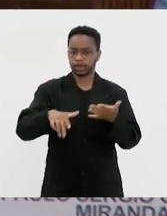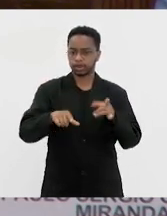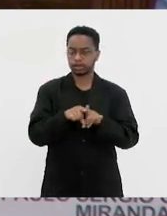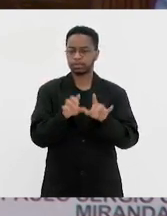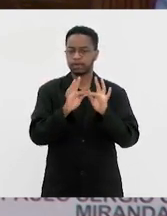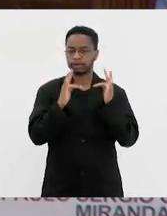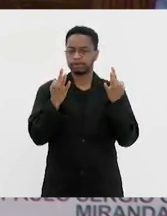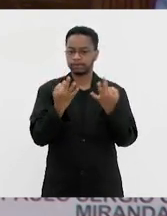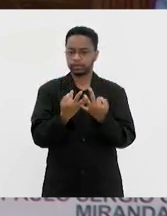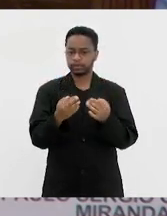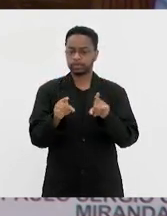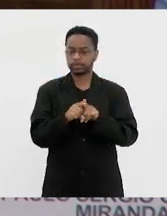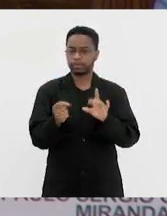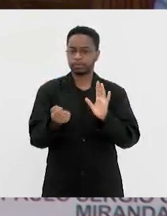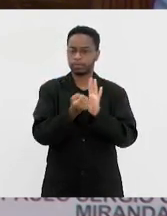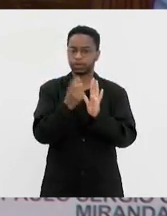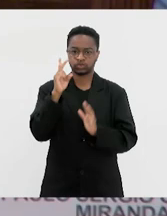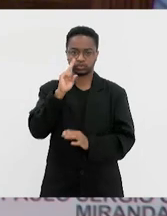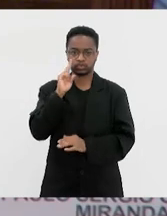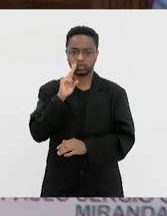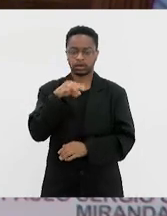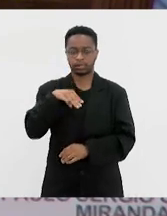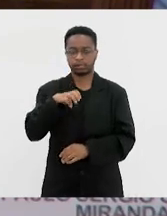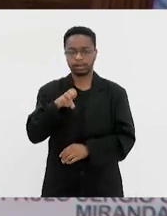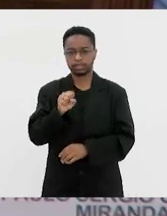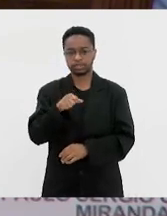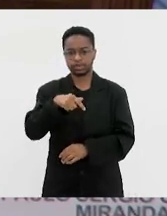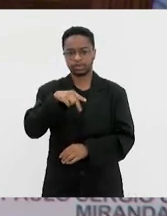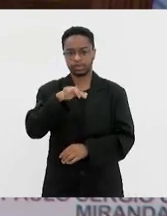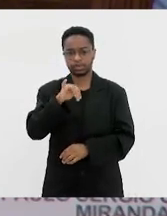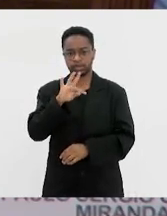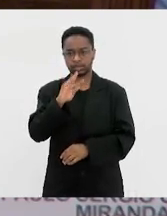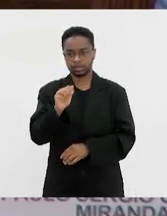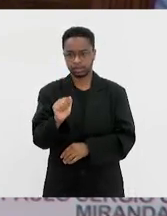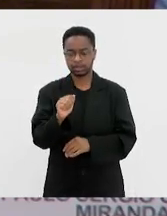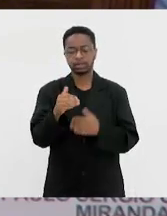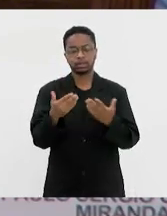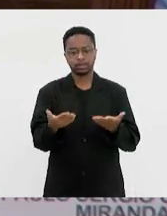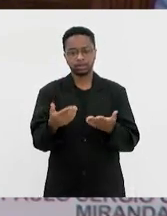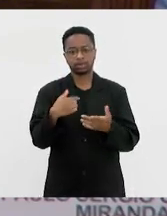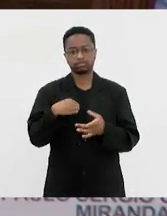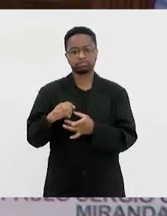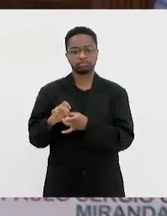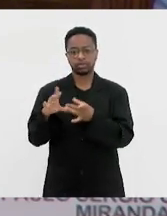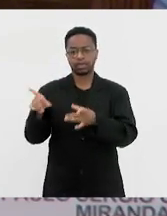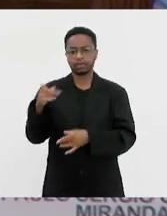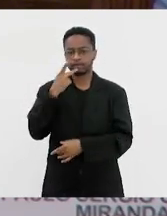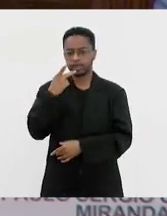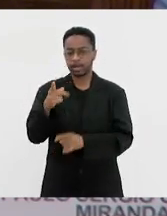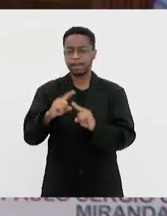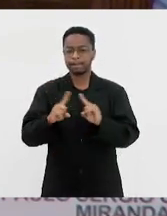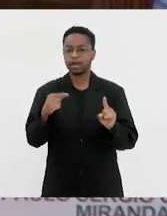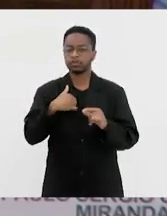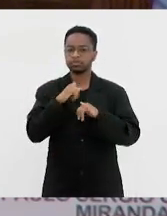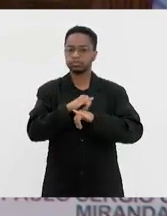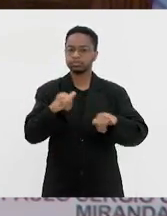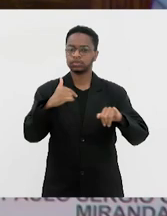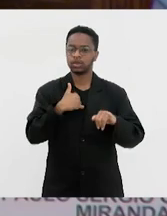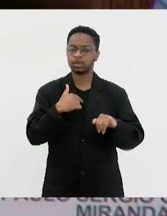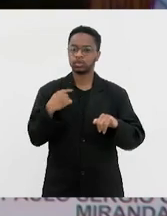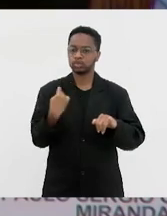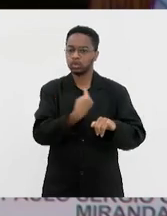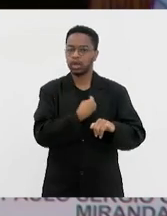nossa história de Mesquita. Agradecer a palavra de Renatinho Paixão, mas dizer que estamos aqui hoje